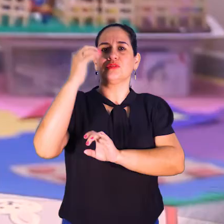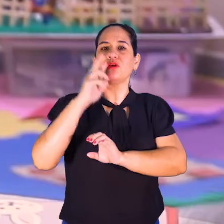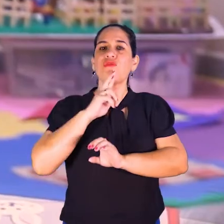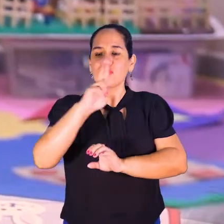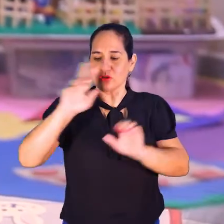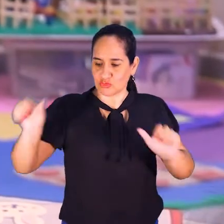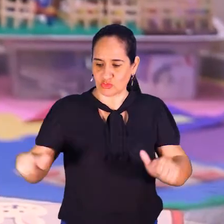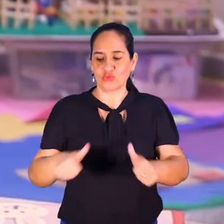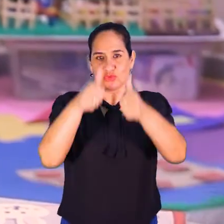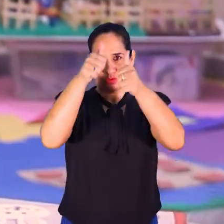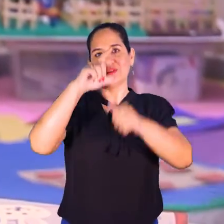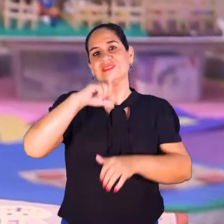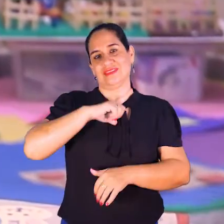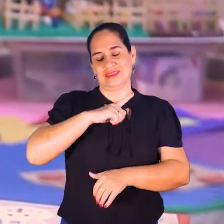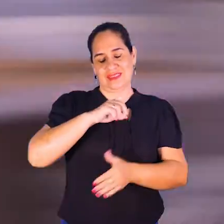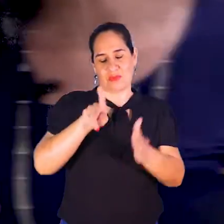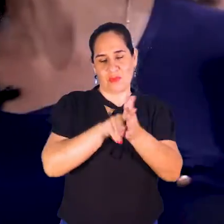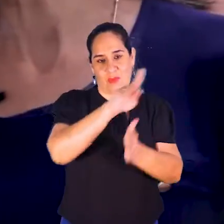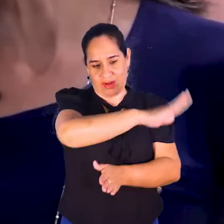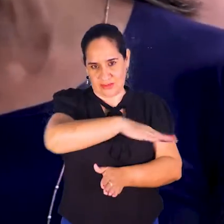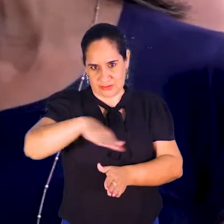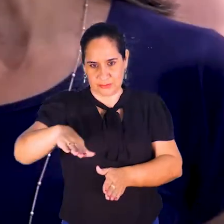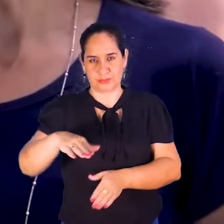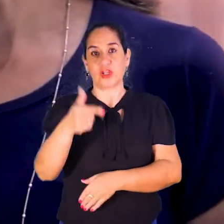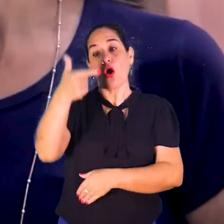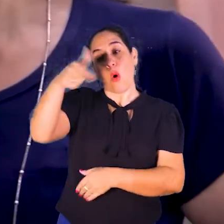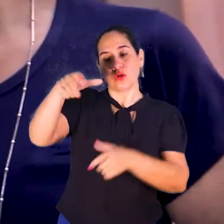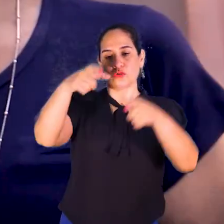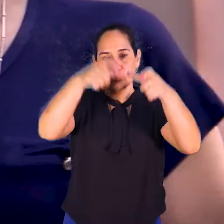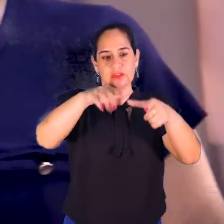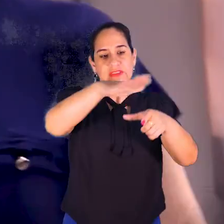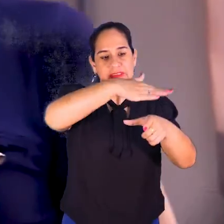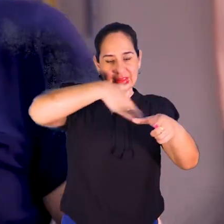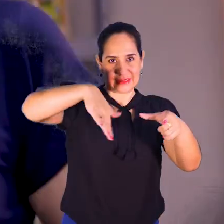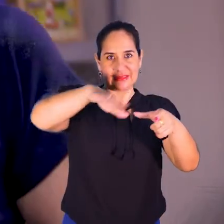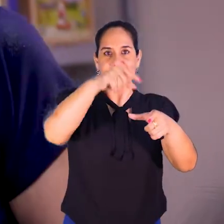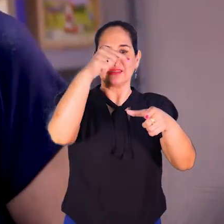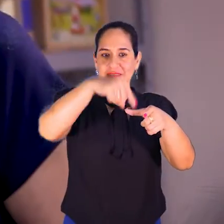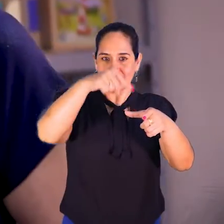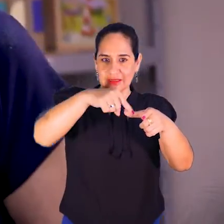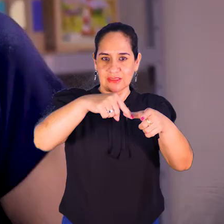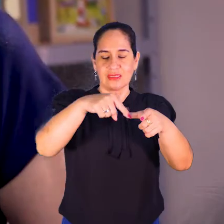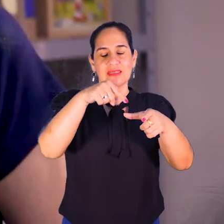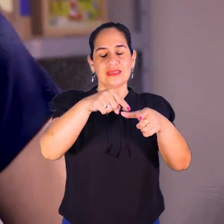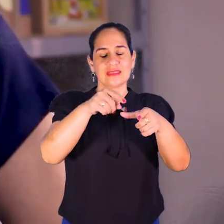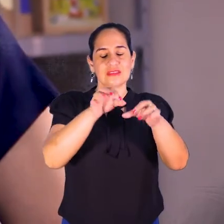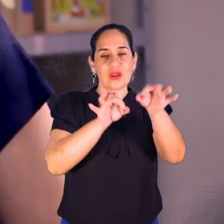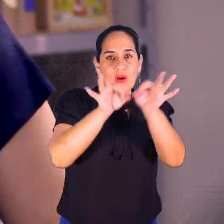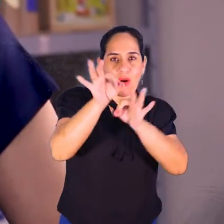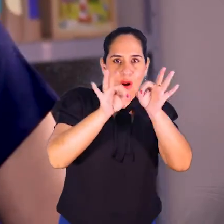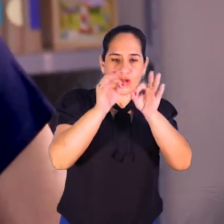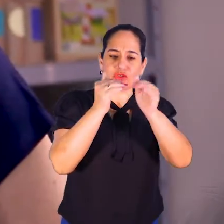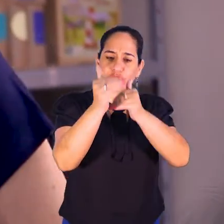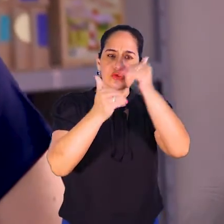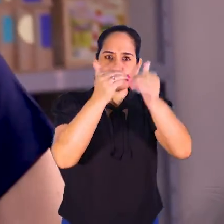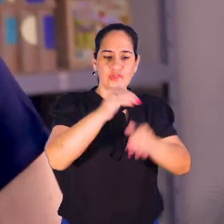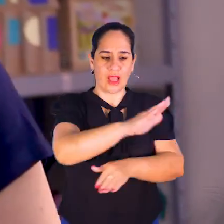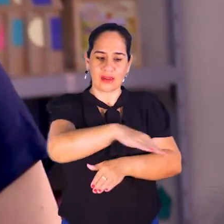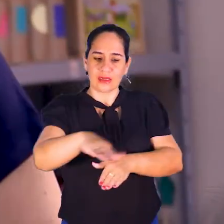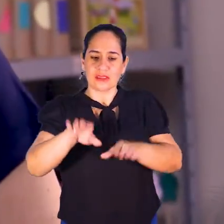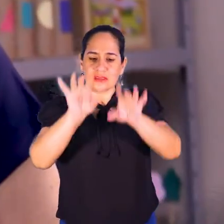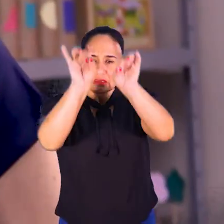bons resultados e avanços para as nossas crianças. Tem um outro cantinho que é muito importante nessa sala. É o cantinho que foi construído para